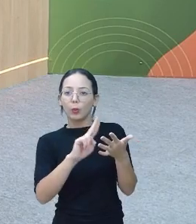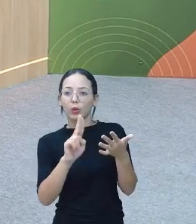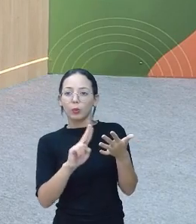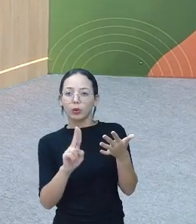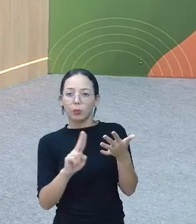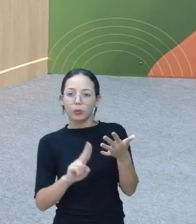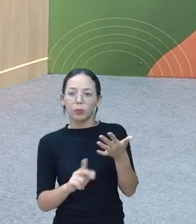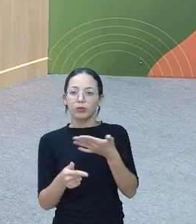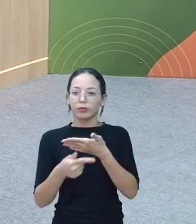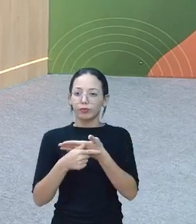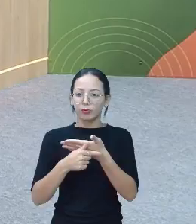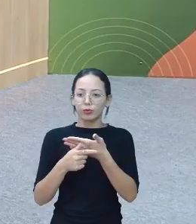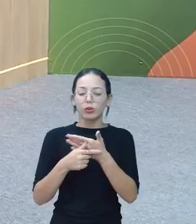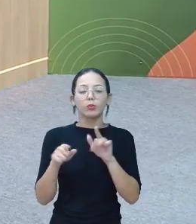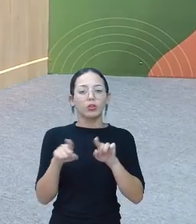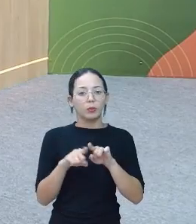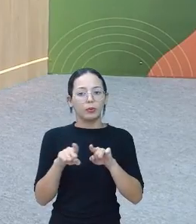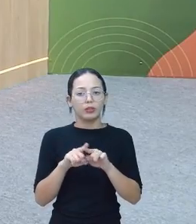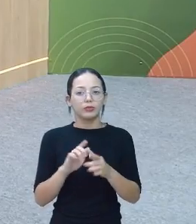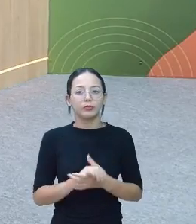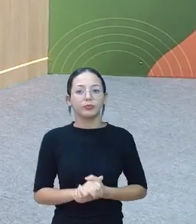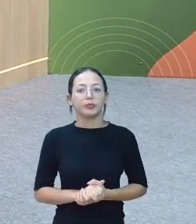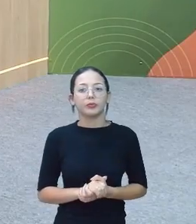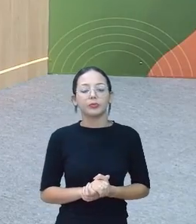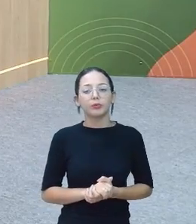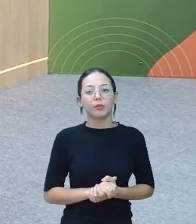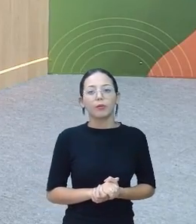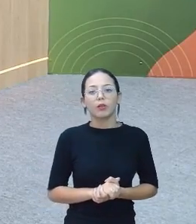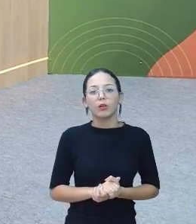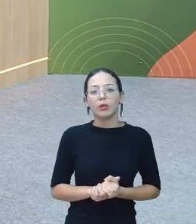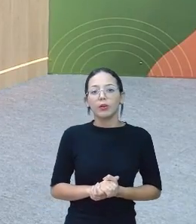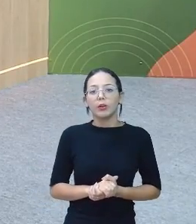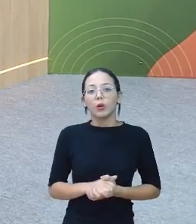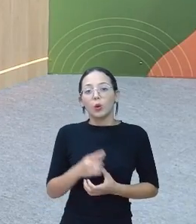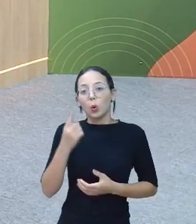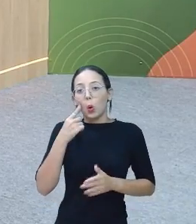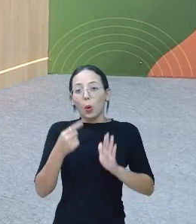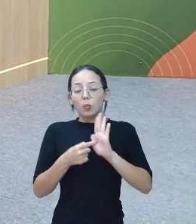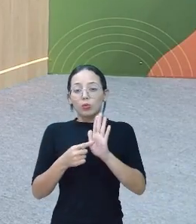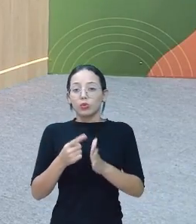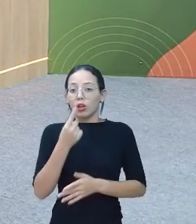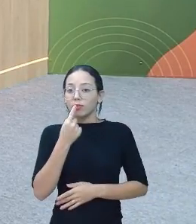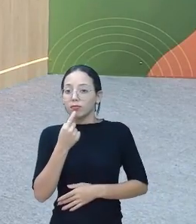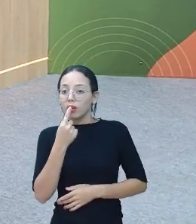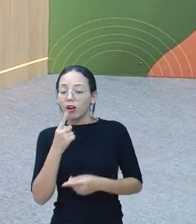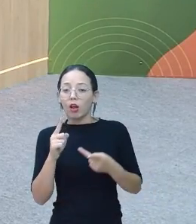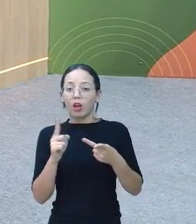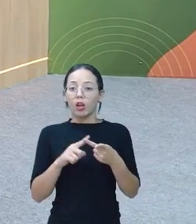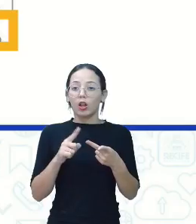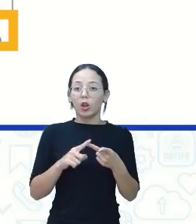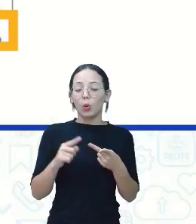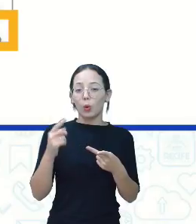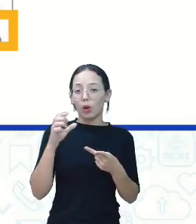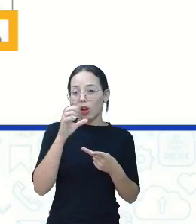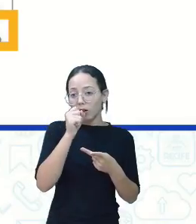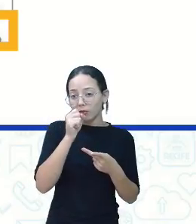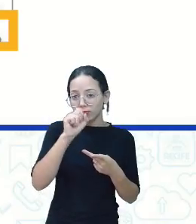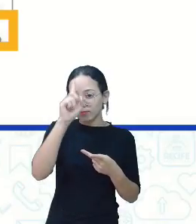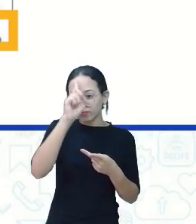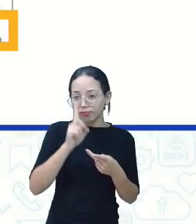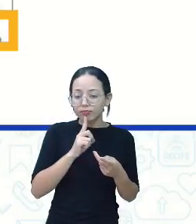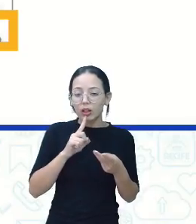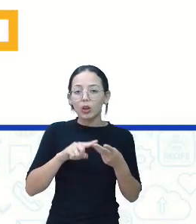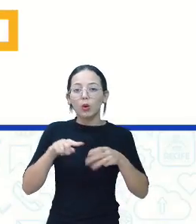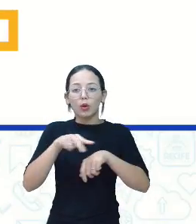e tem uma função específica dentro da análise, tá certo? Então eu destaquei em vermelho, amarelo e verde esses elementos que são